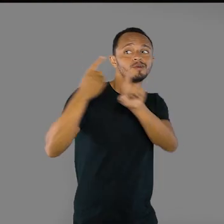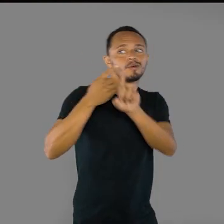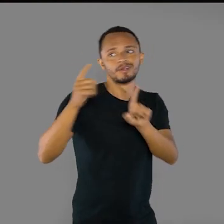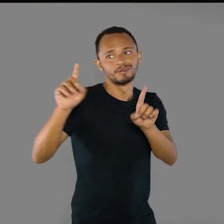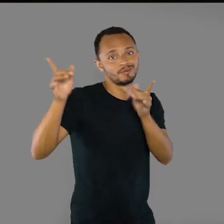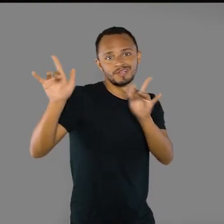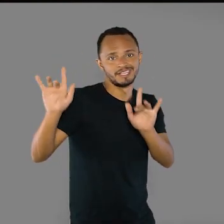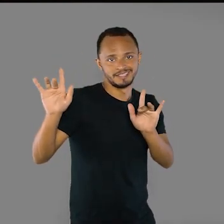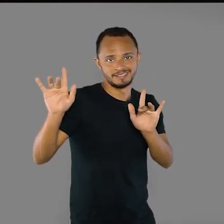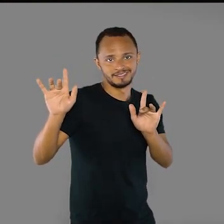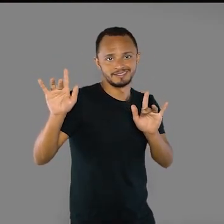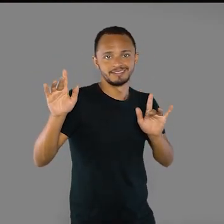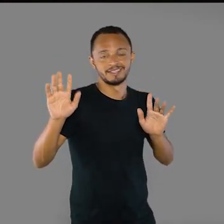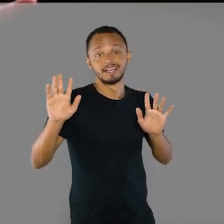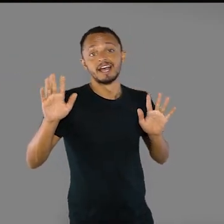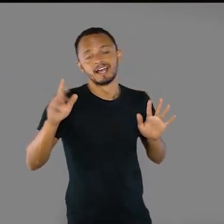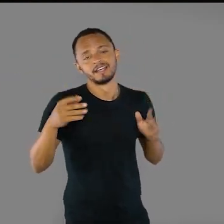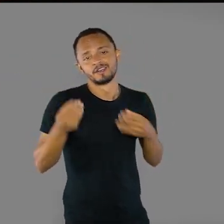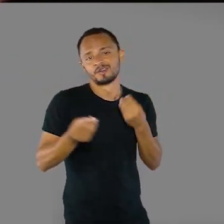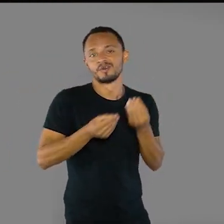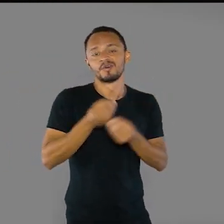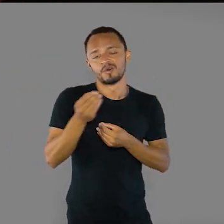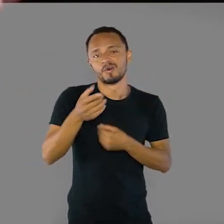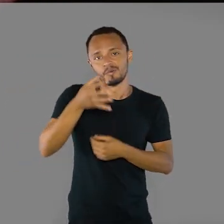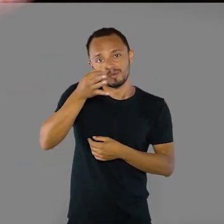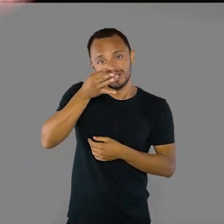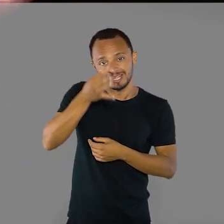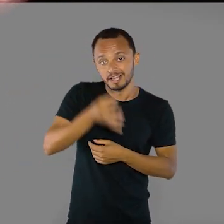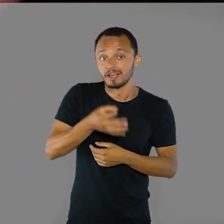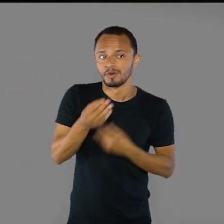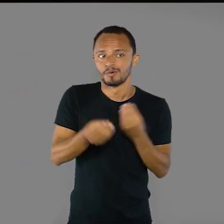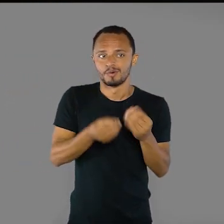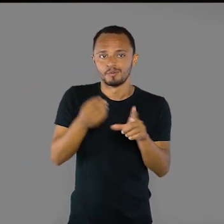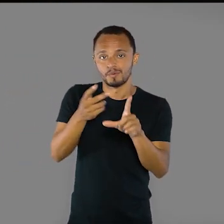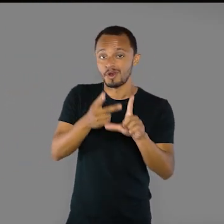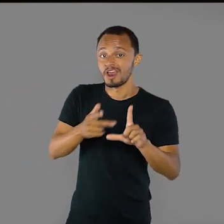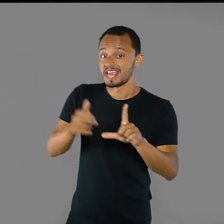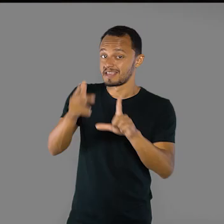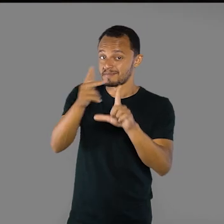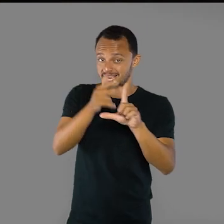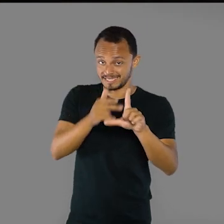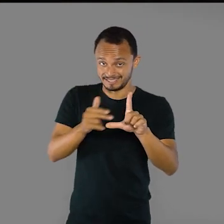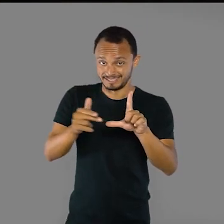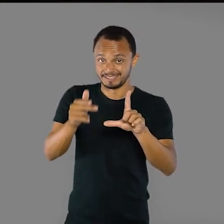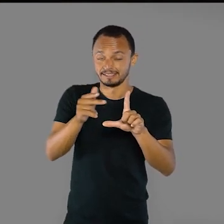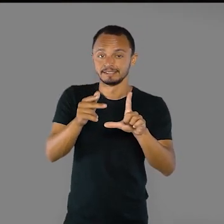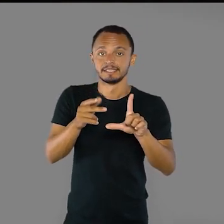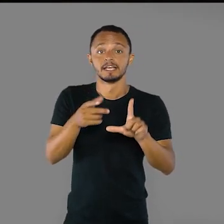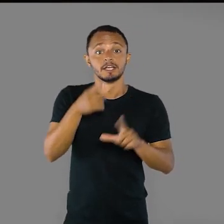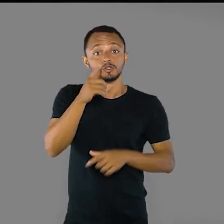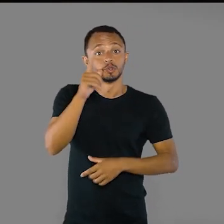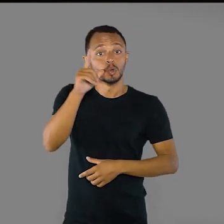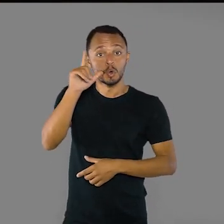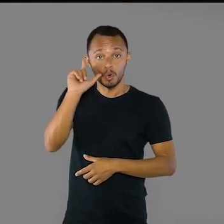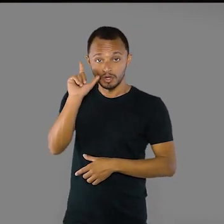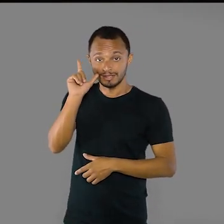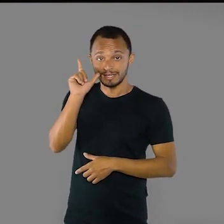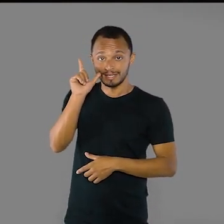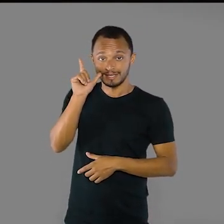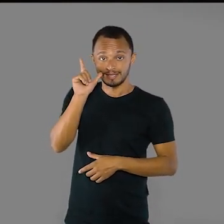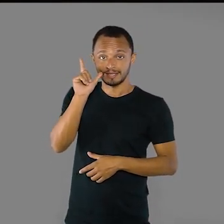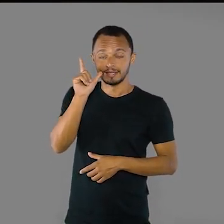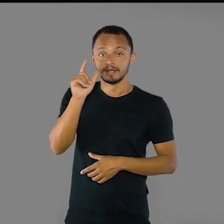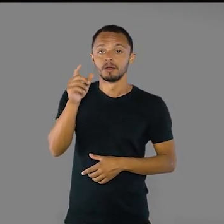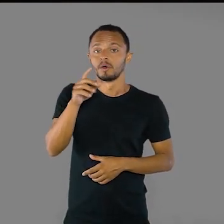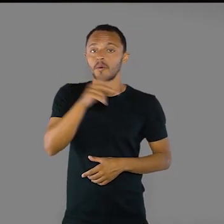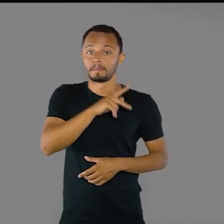você deve ter notado, como eu gosto muito de olhar a lógica das imagens, que na cerimônia de ontem, o presidente